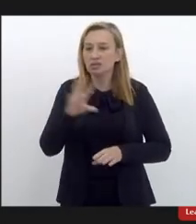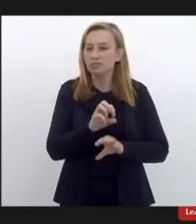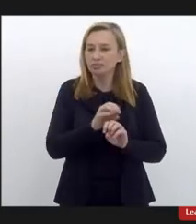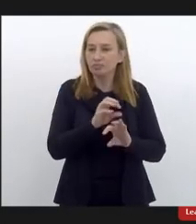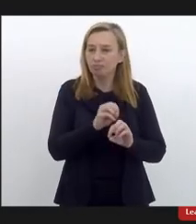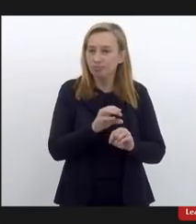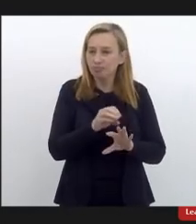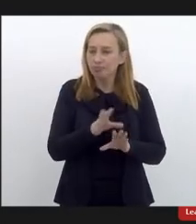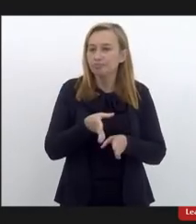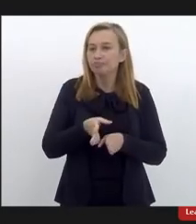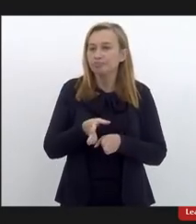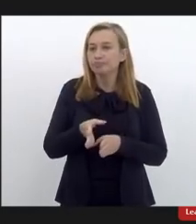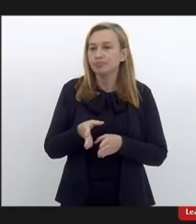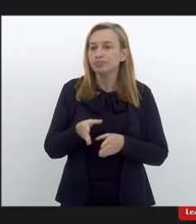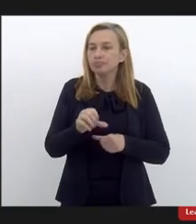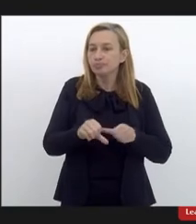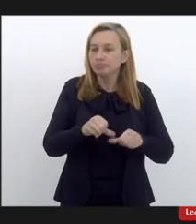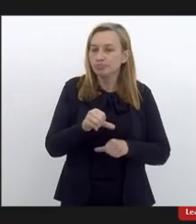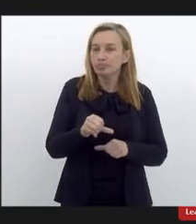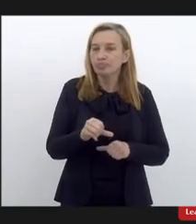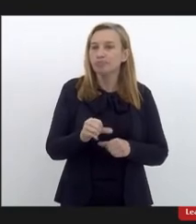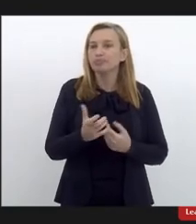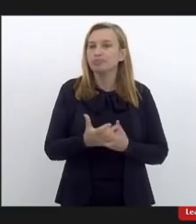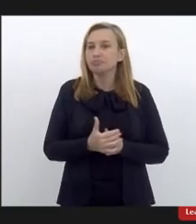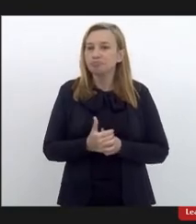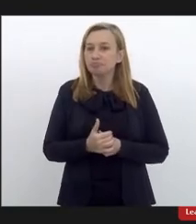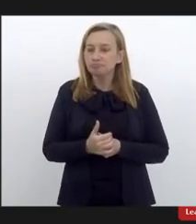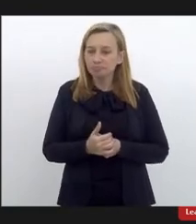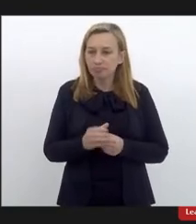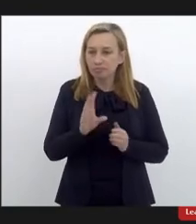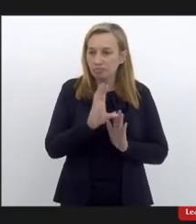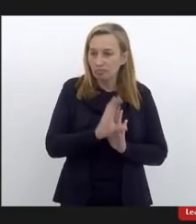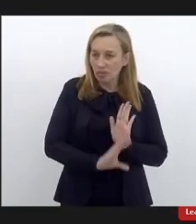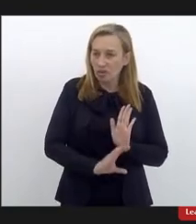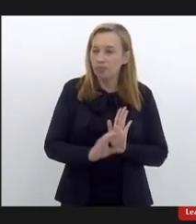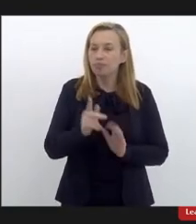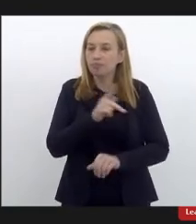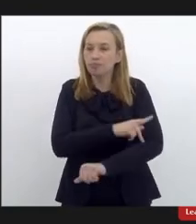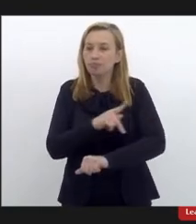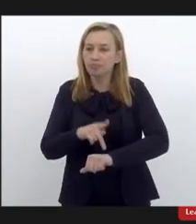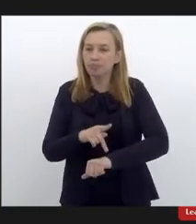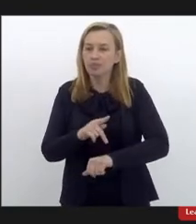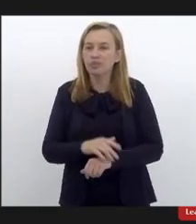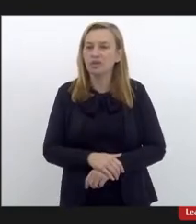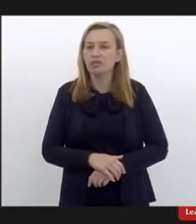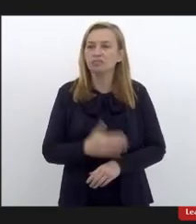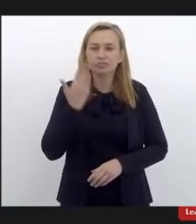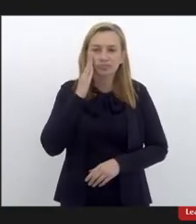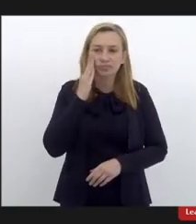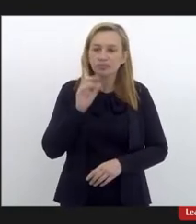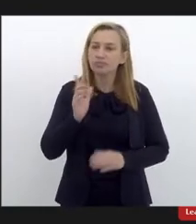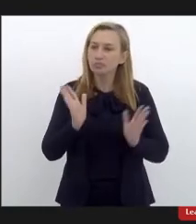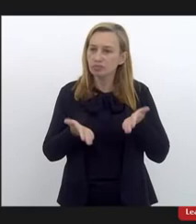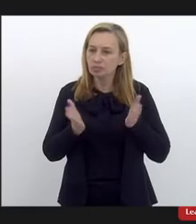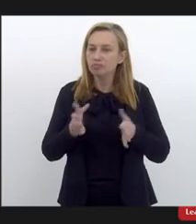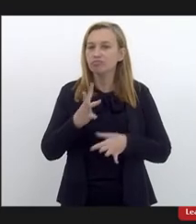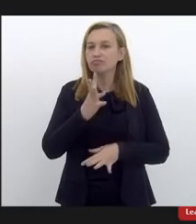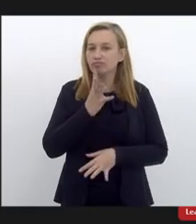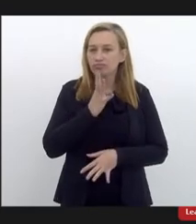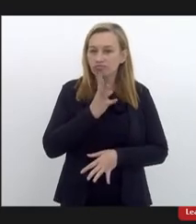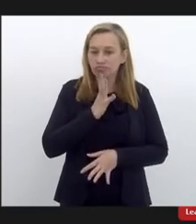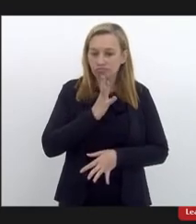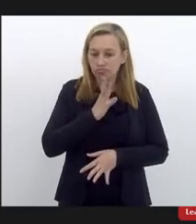orientação para modificação do currículo da pedagogia, e a gente entende que hoje